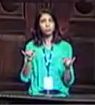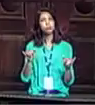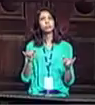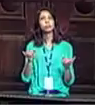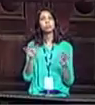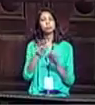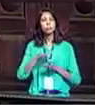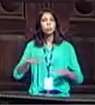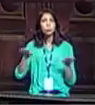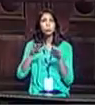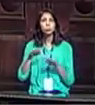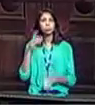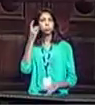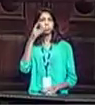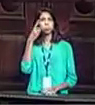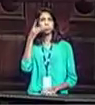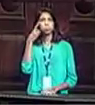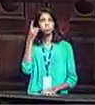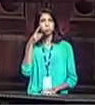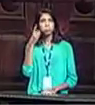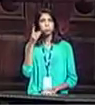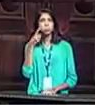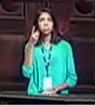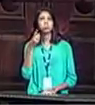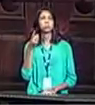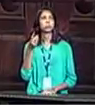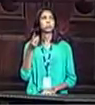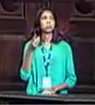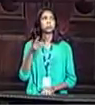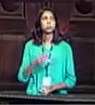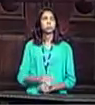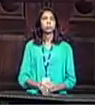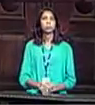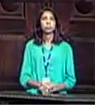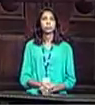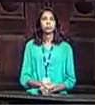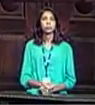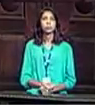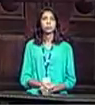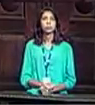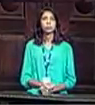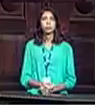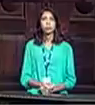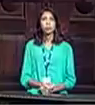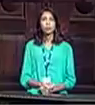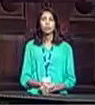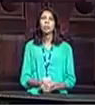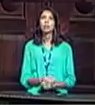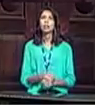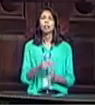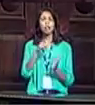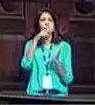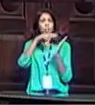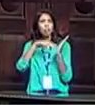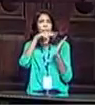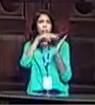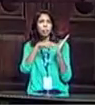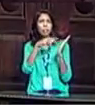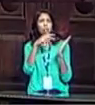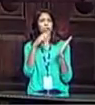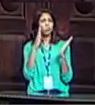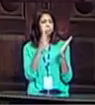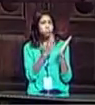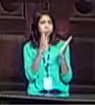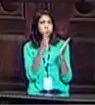a todos os parlamentares com assento nesta casa que leiam atentamente